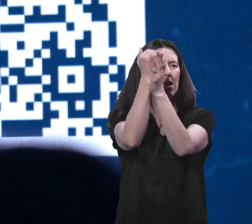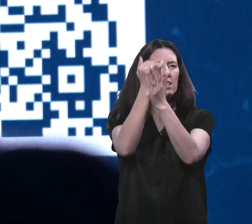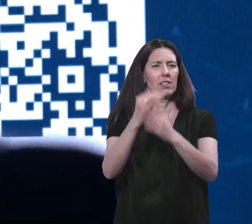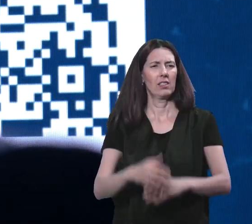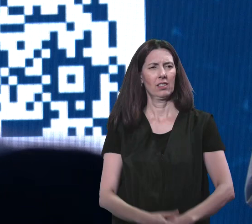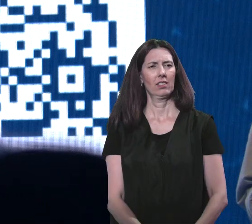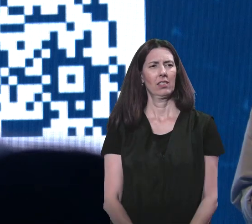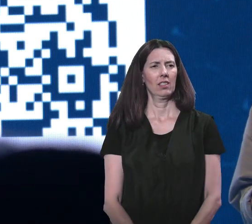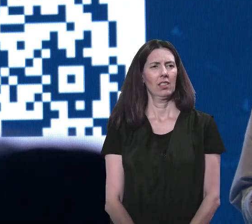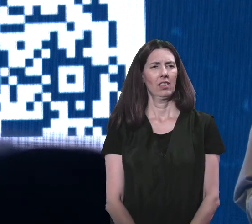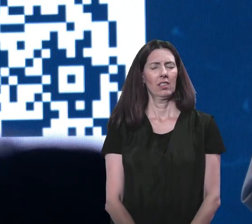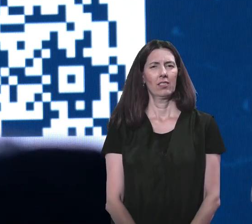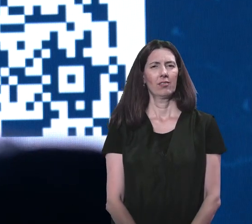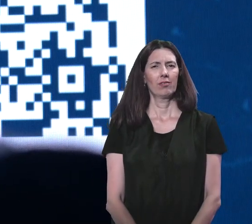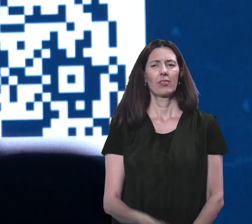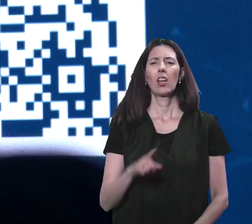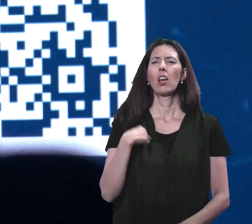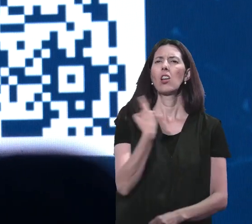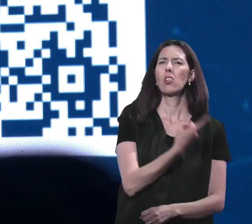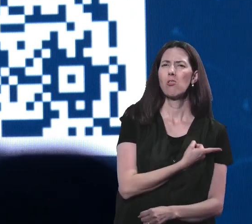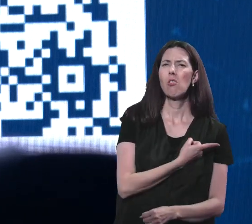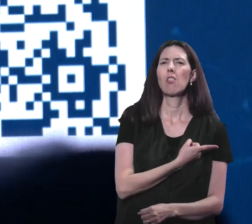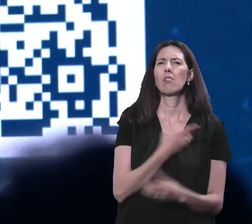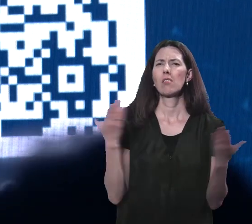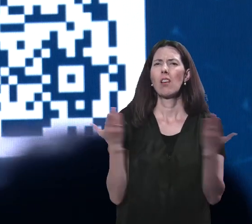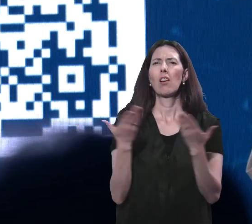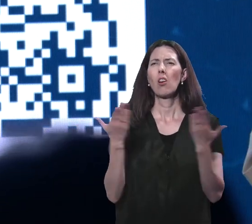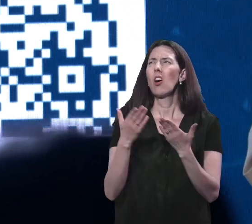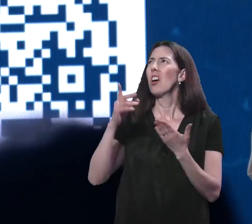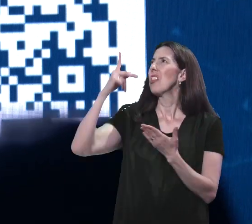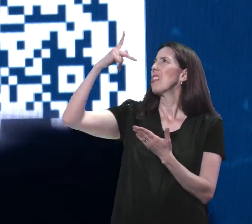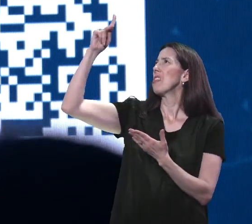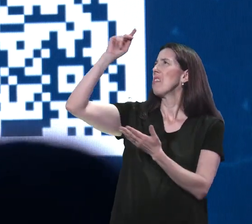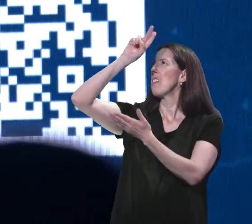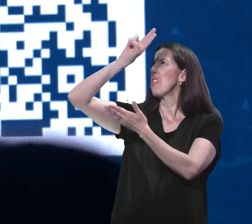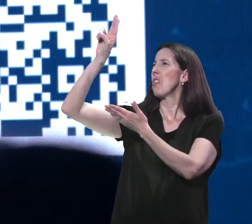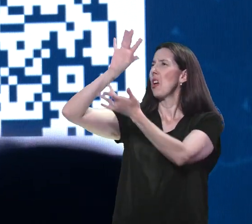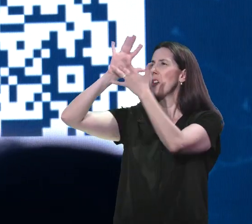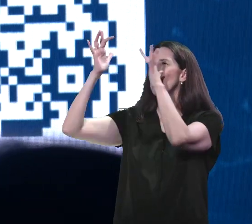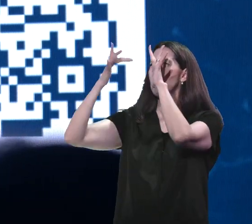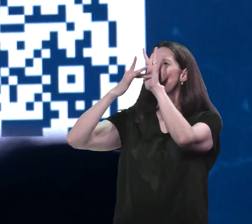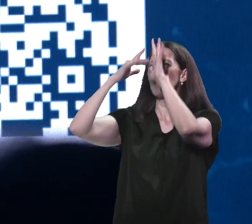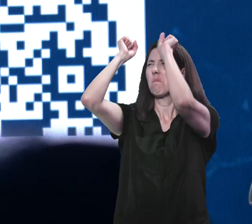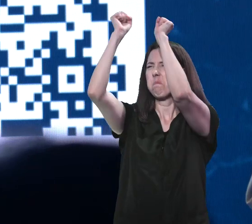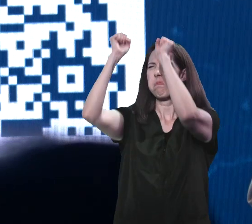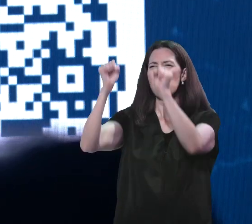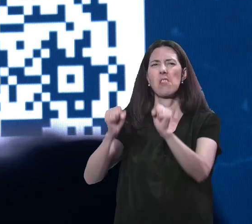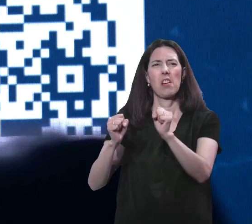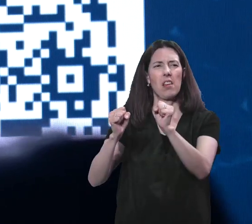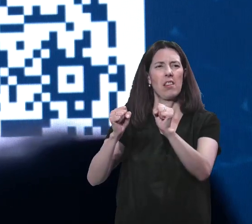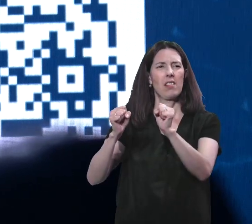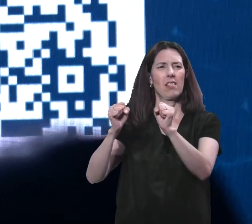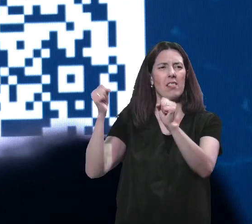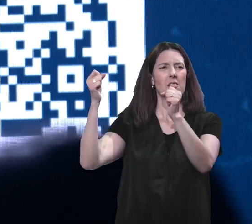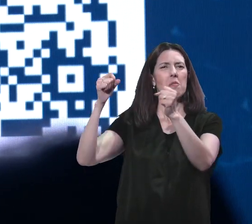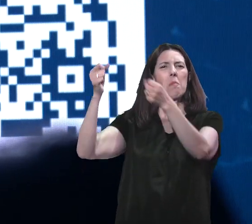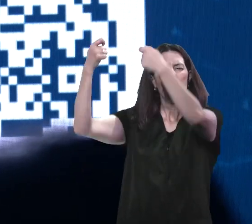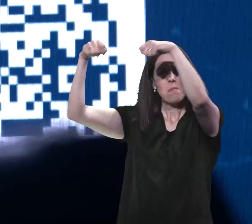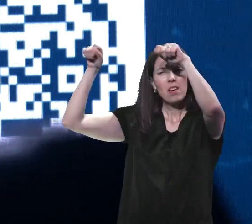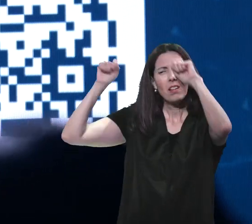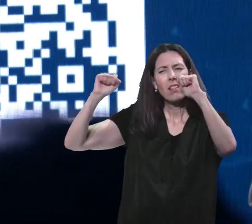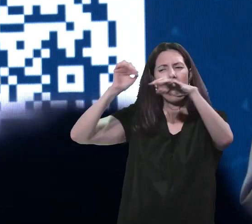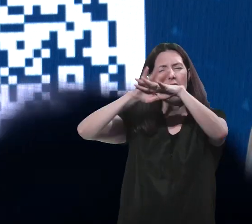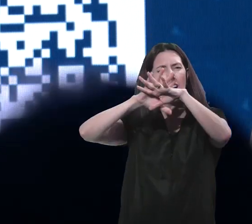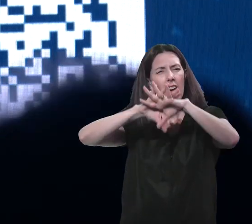Nós vamos declarar que há poder no nome de Jesus para curar e para libertar, e cadeias